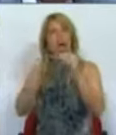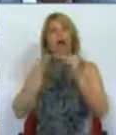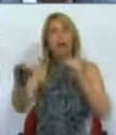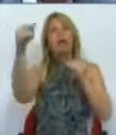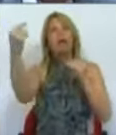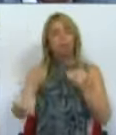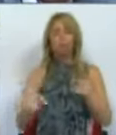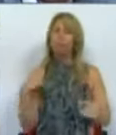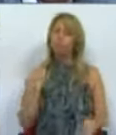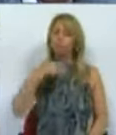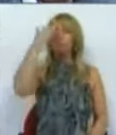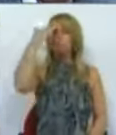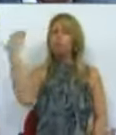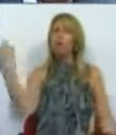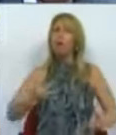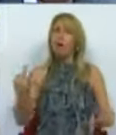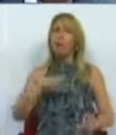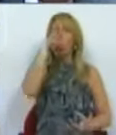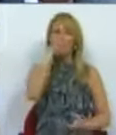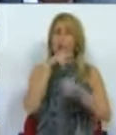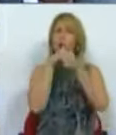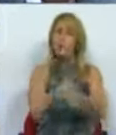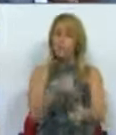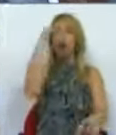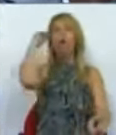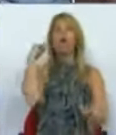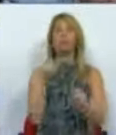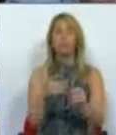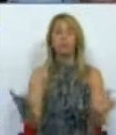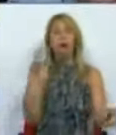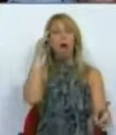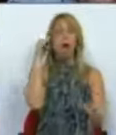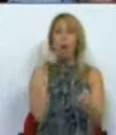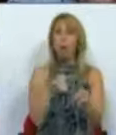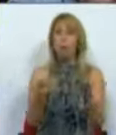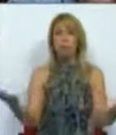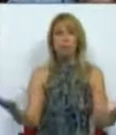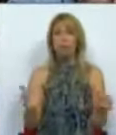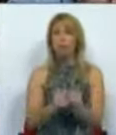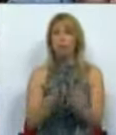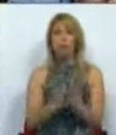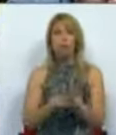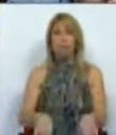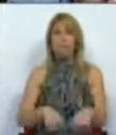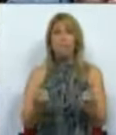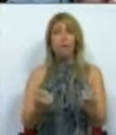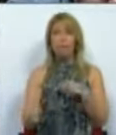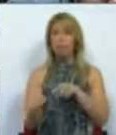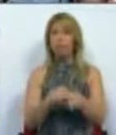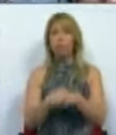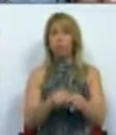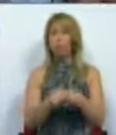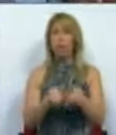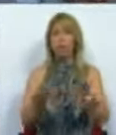persegue esse objetivo. Um objetivo que, de resto, não se compreende, não seja assumido por todos os partidos nesta Câmara,